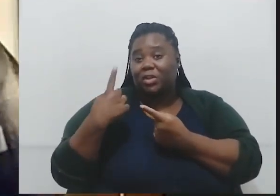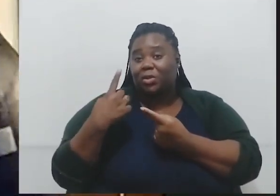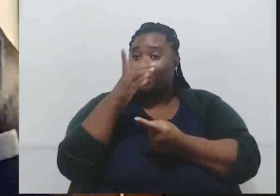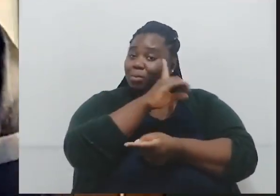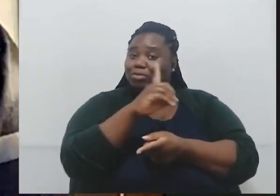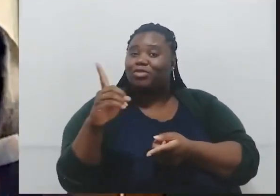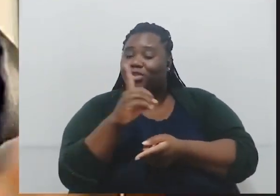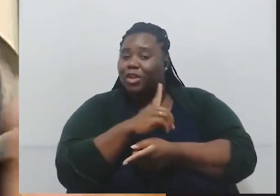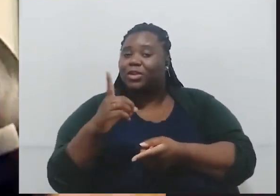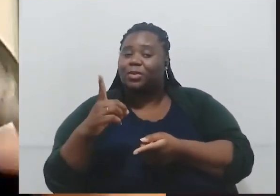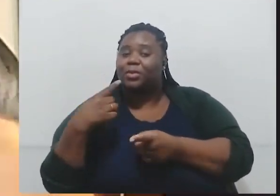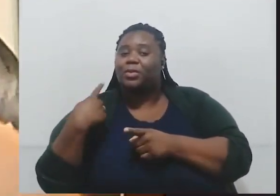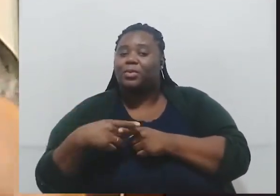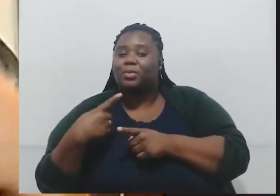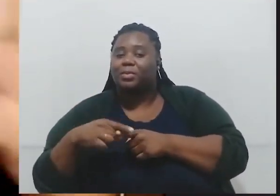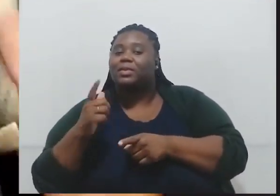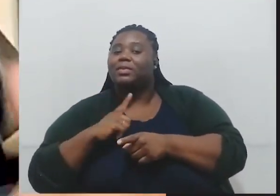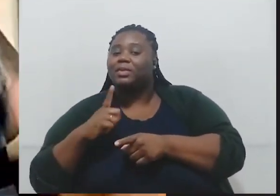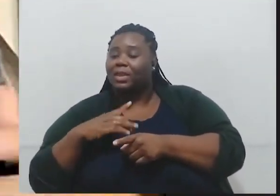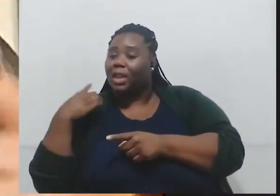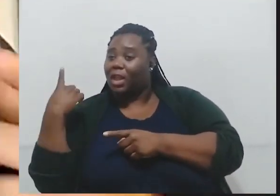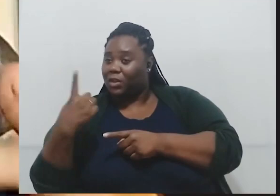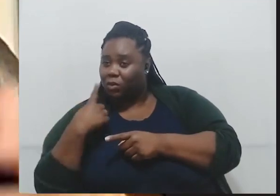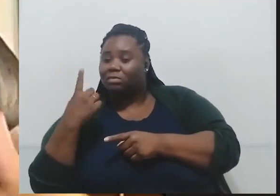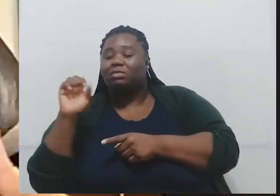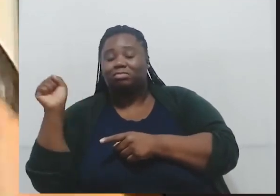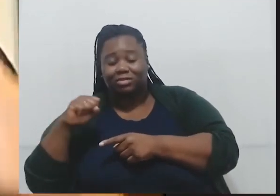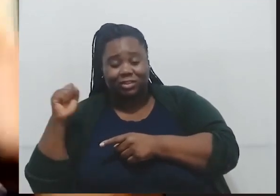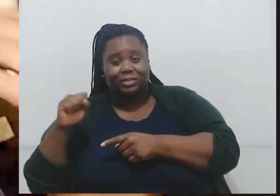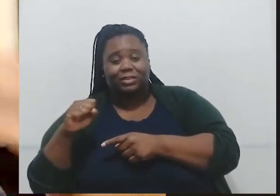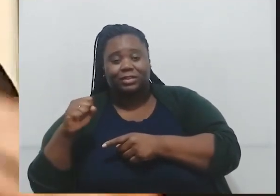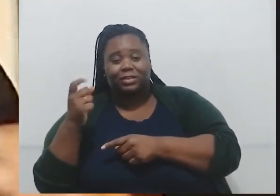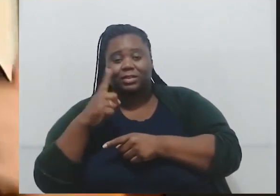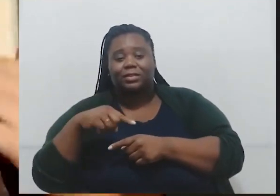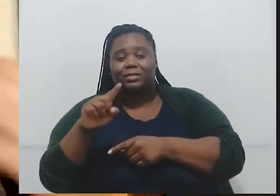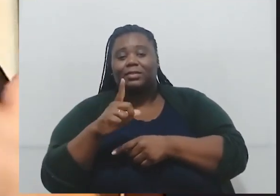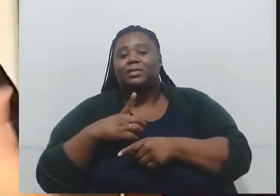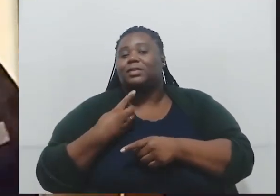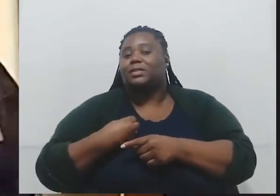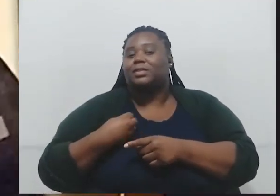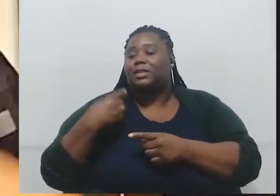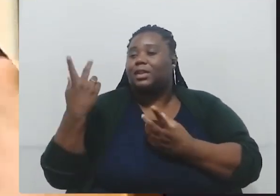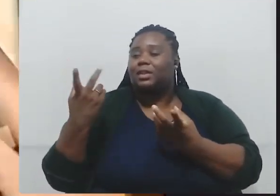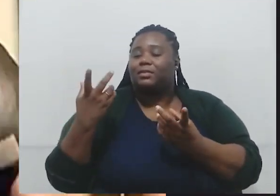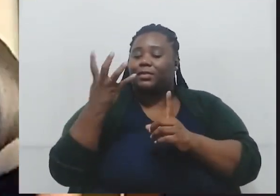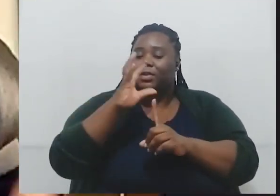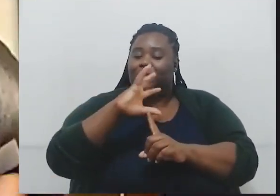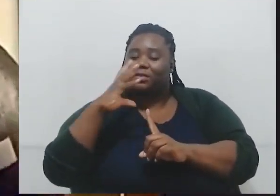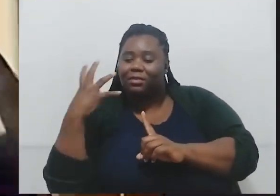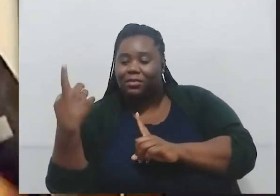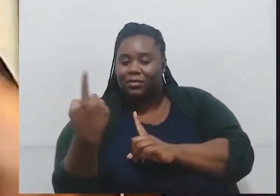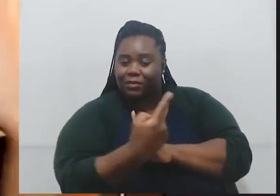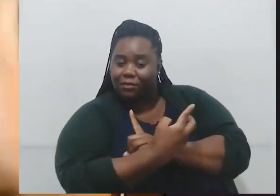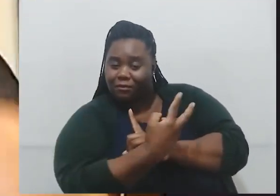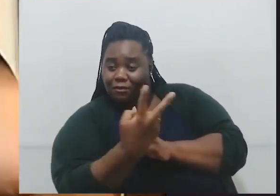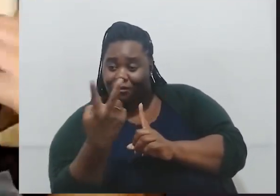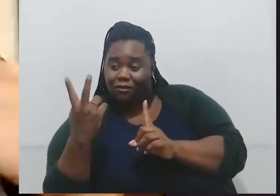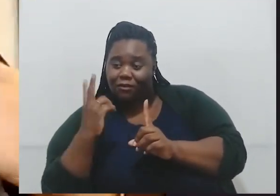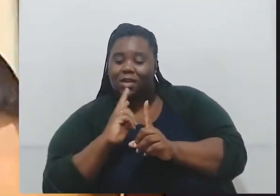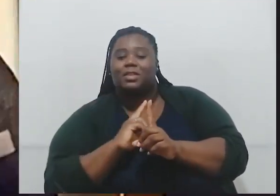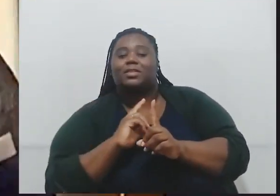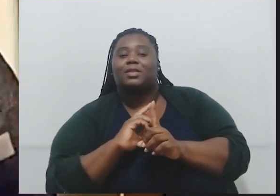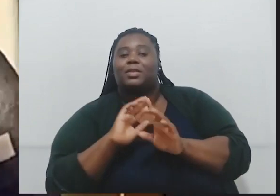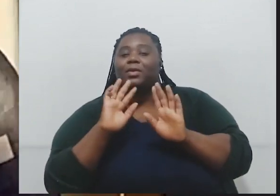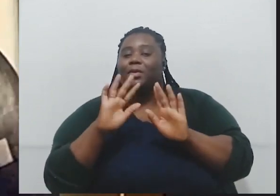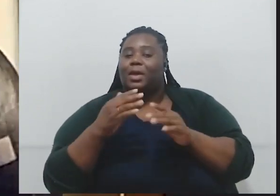sabe? Por mais que você esteja ali absolutamente cercado no processo, amparado, inclusive, assessorado, nas trocas